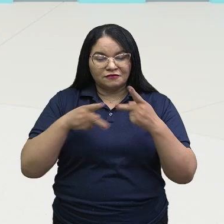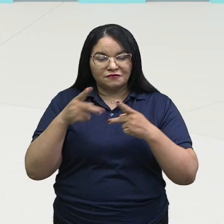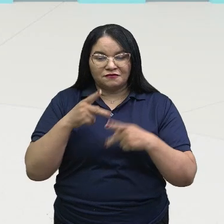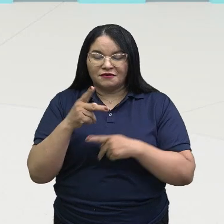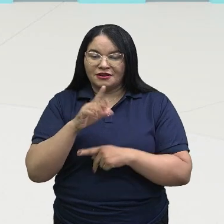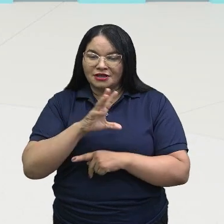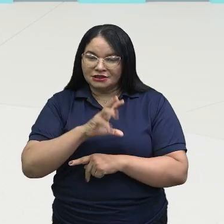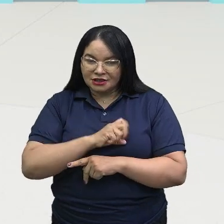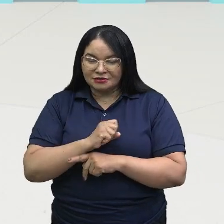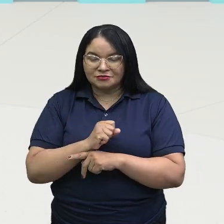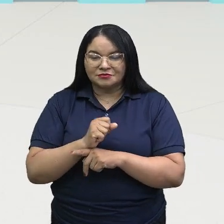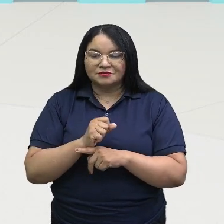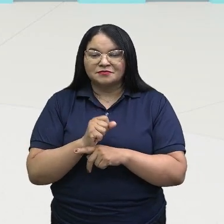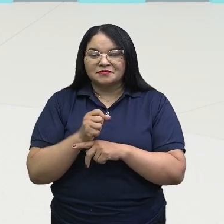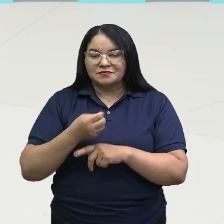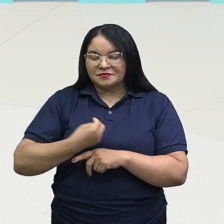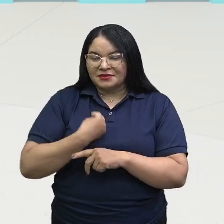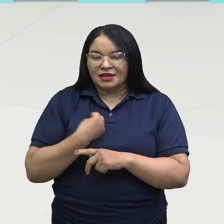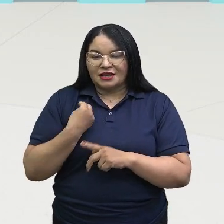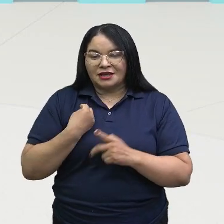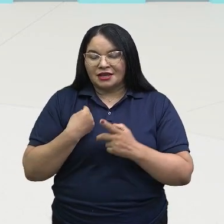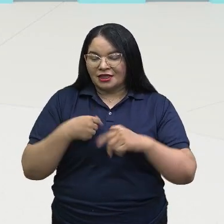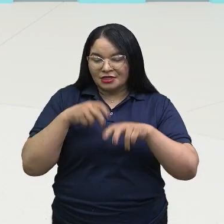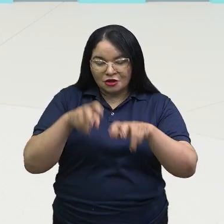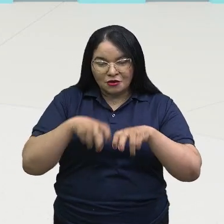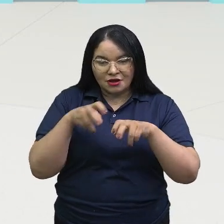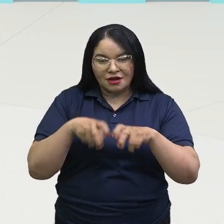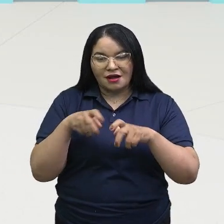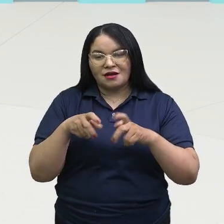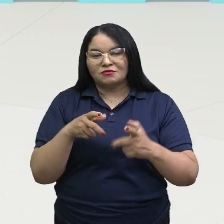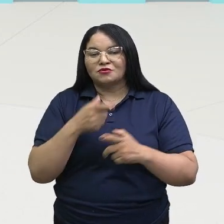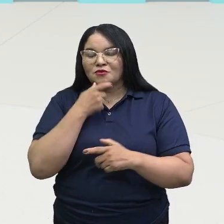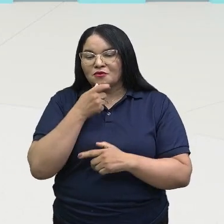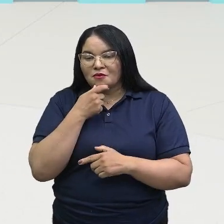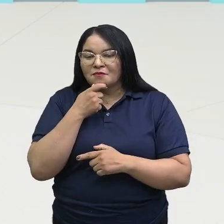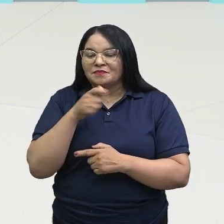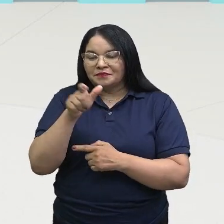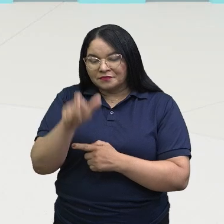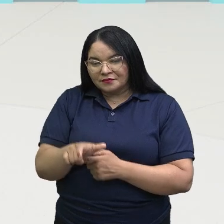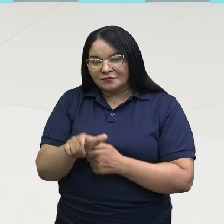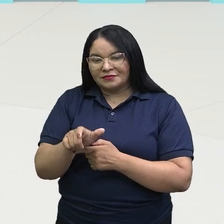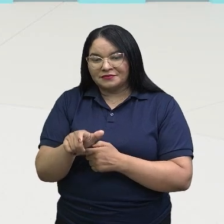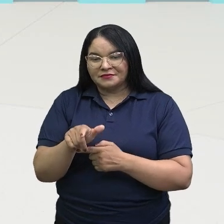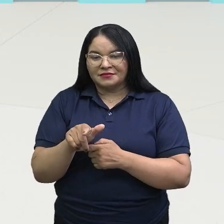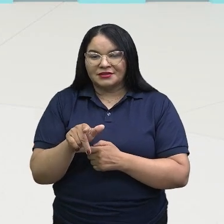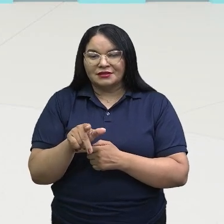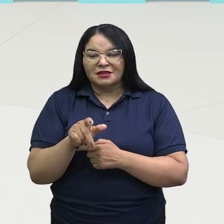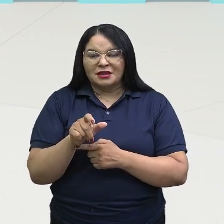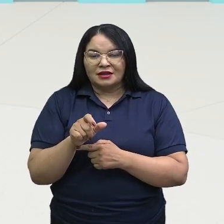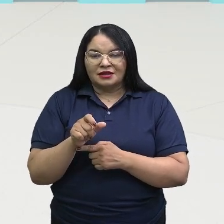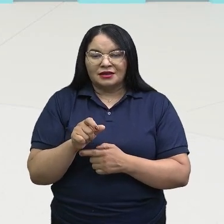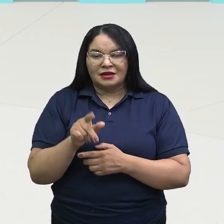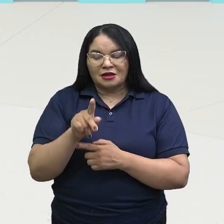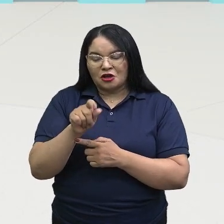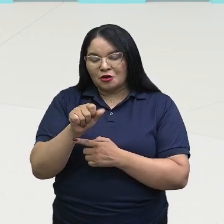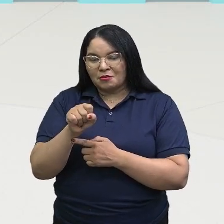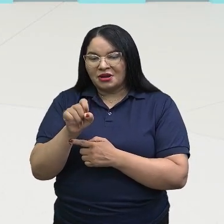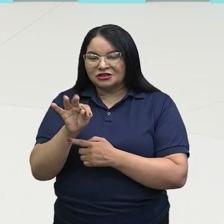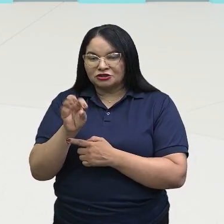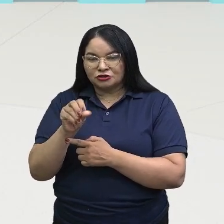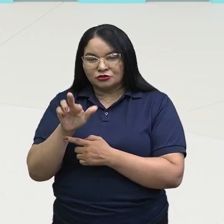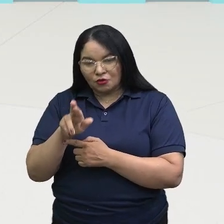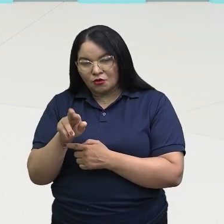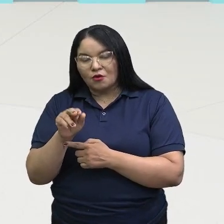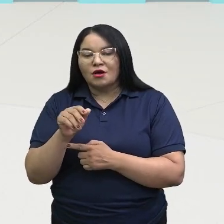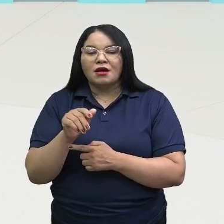deve ser vivido no campo, não é? O homem ali é chamado de pastor e a mulher é chamada de pastora. E existe